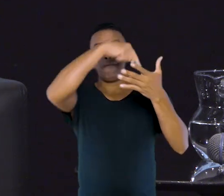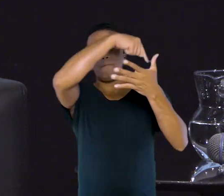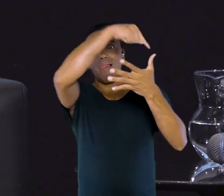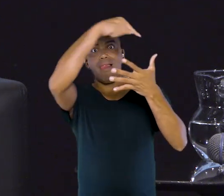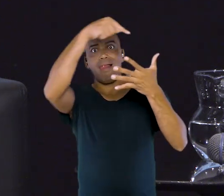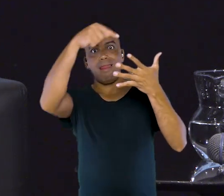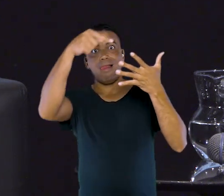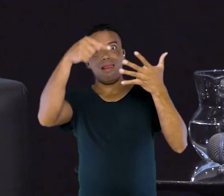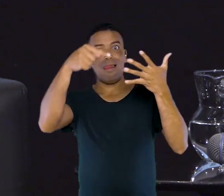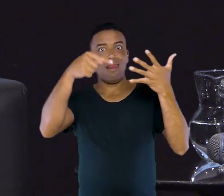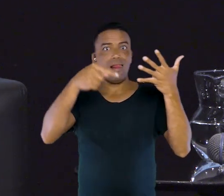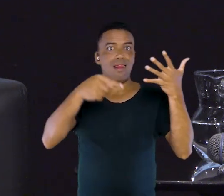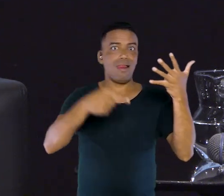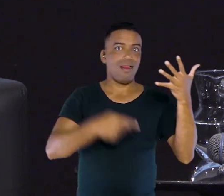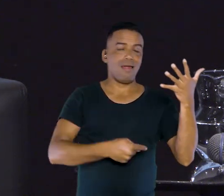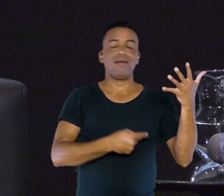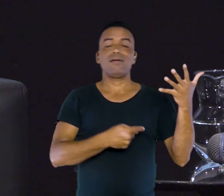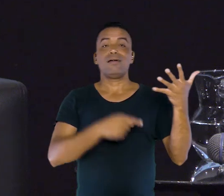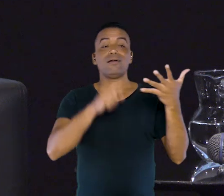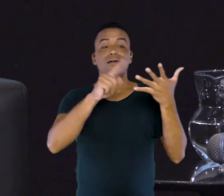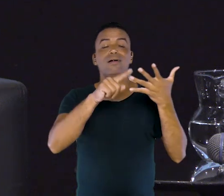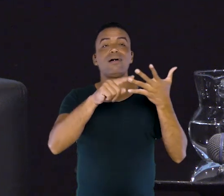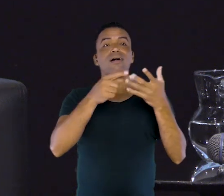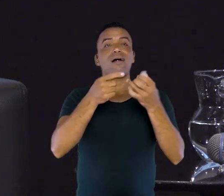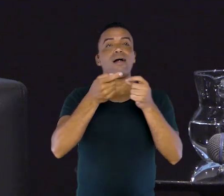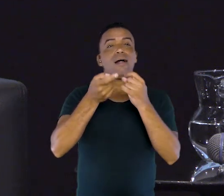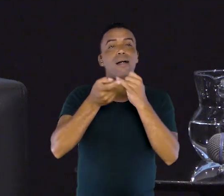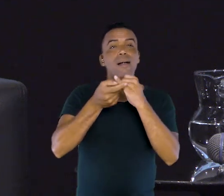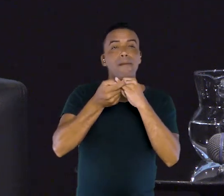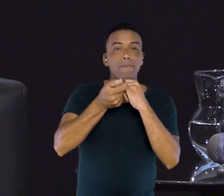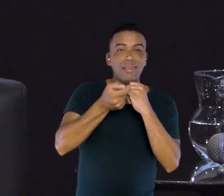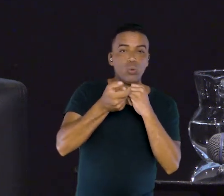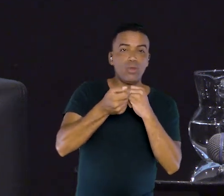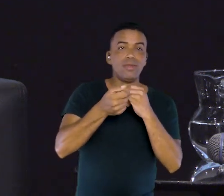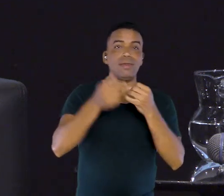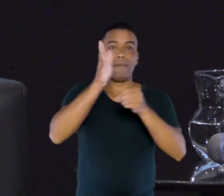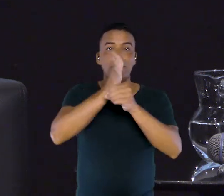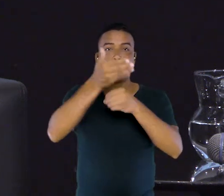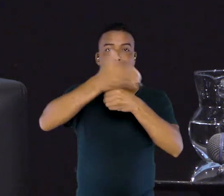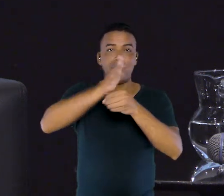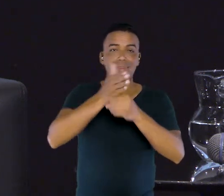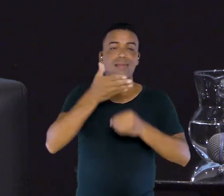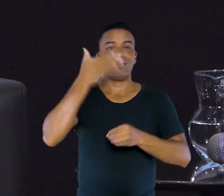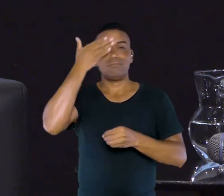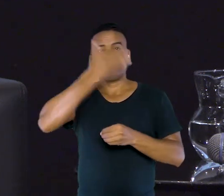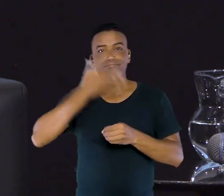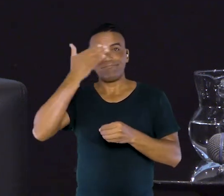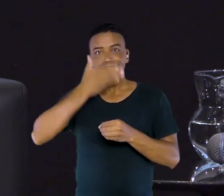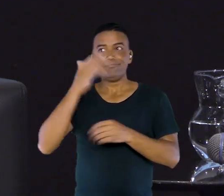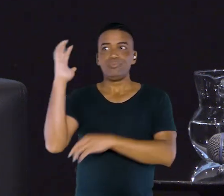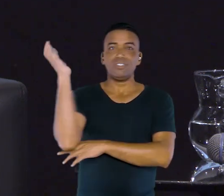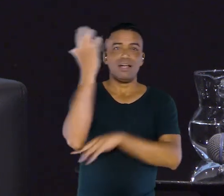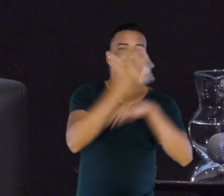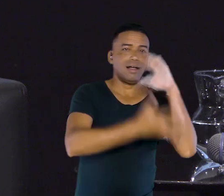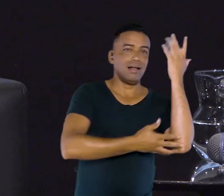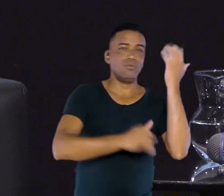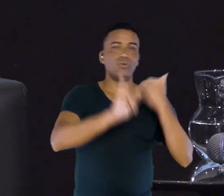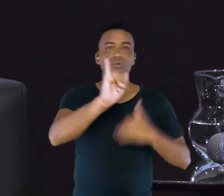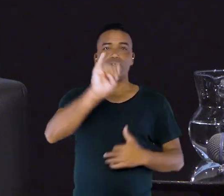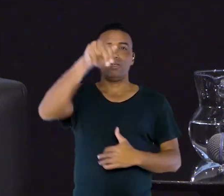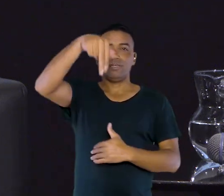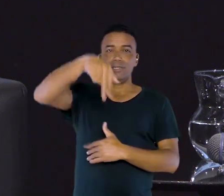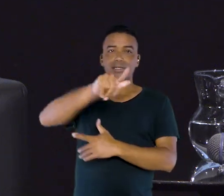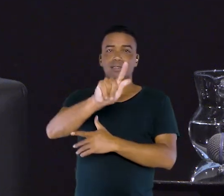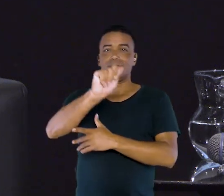essa lista inteira, mas a gente tem a castanha, a gente tem o amendoim, a batata doce, né, muita árvore, né, o